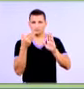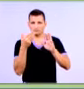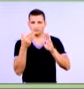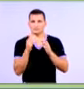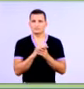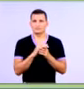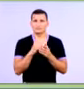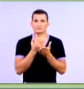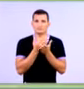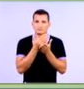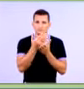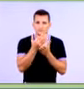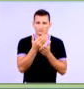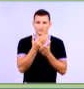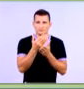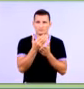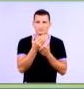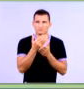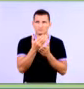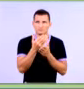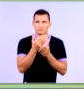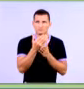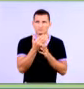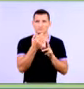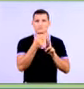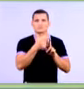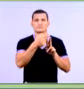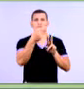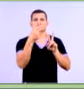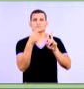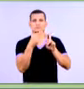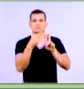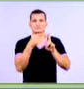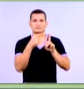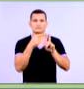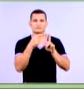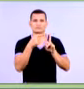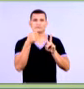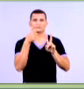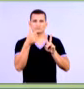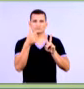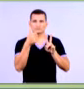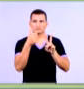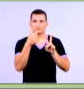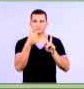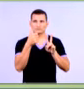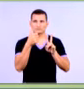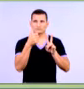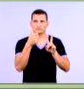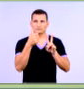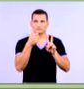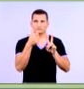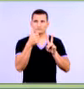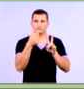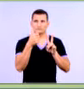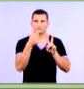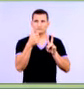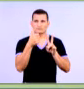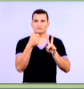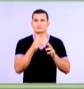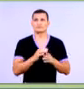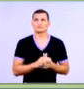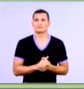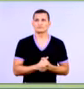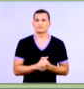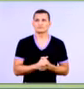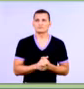o início passa para a posição 1, né? Isso daqui não, certo? Sai